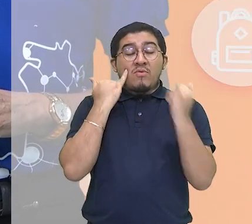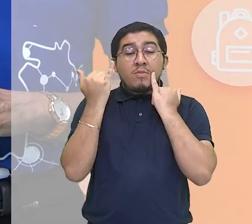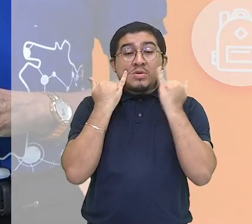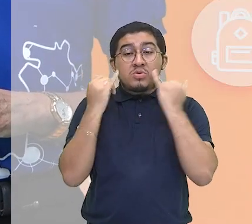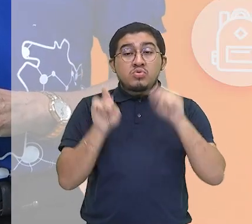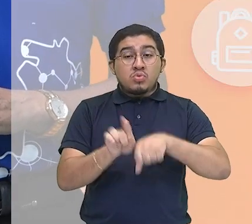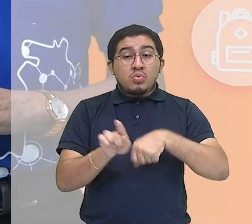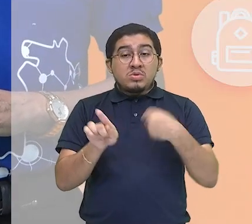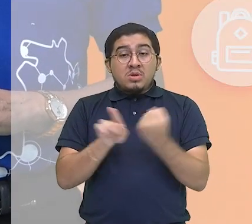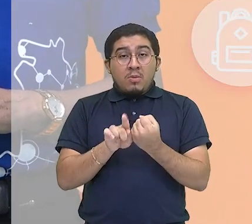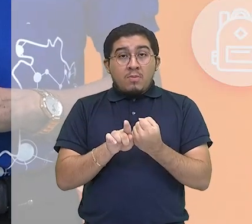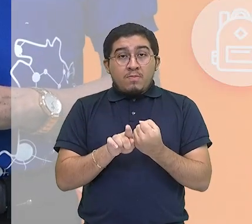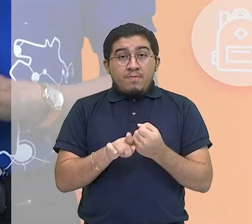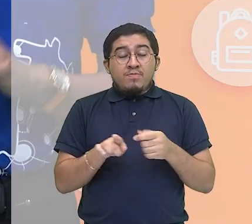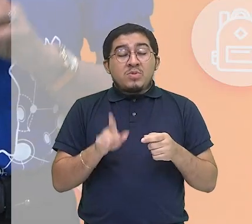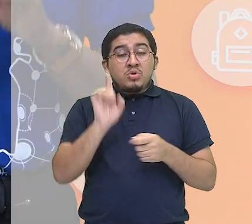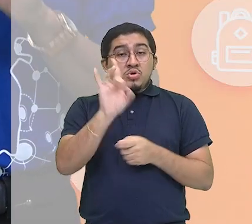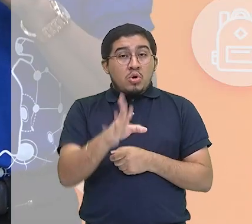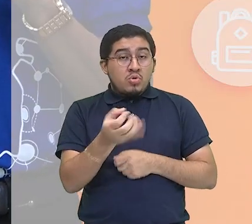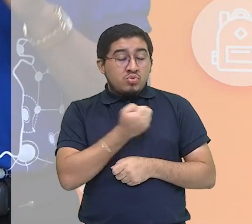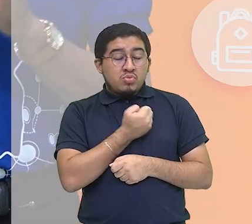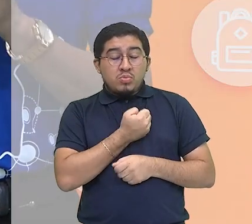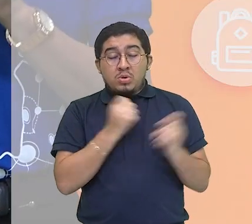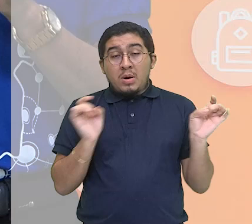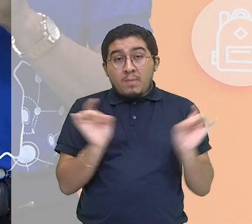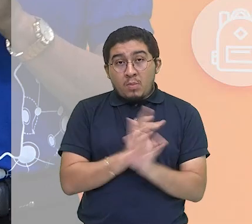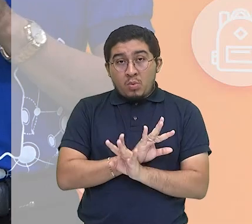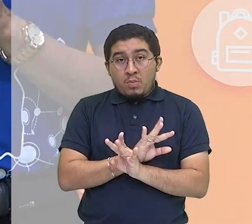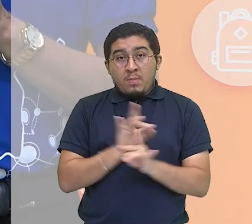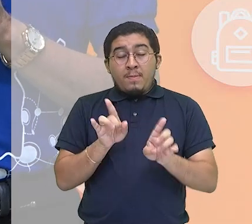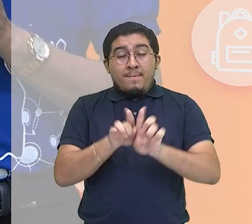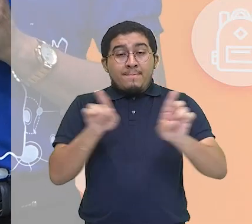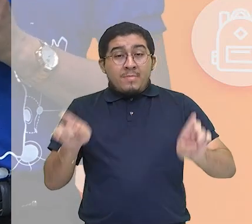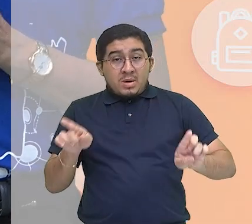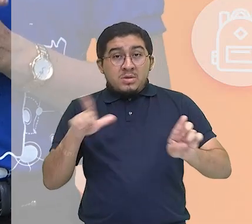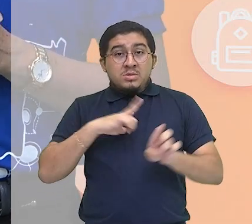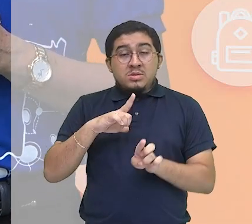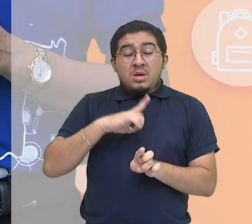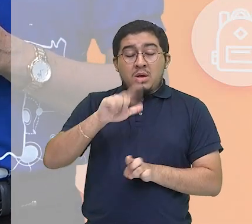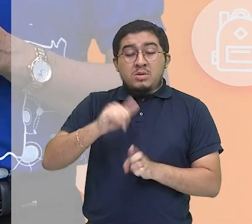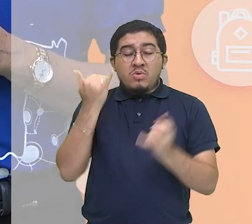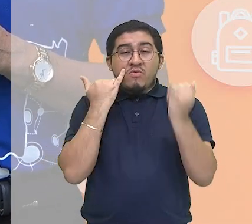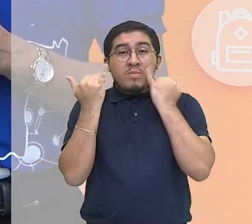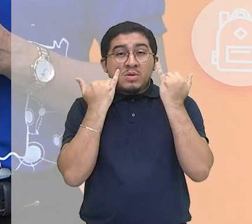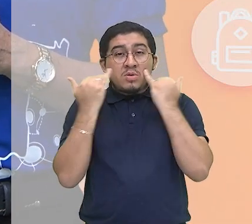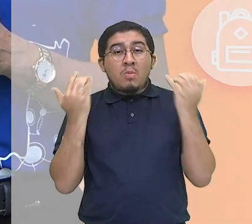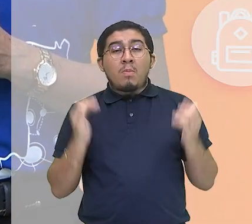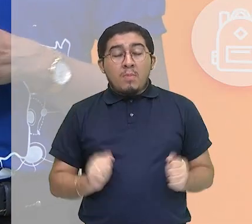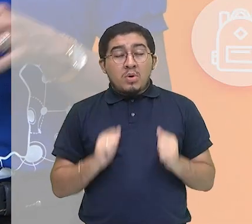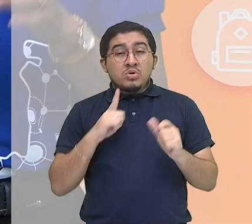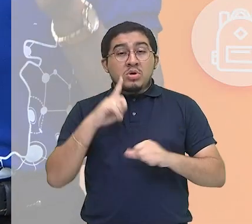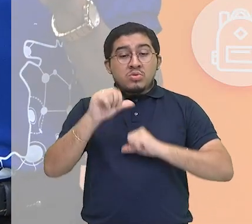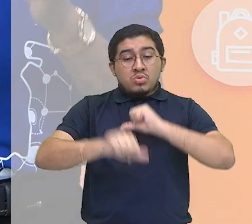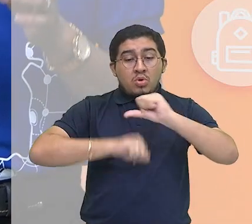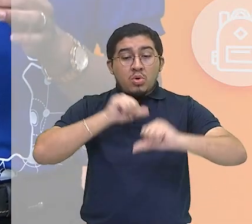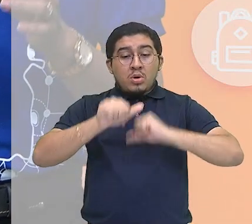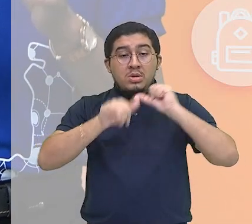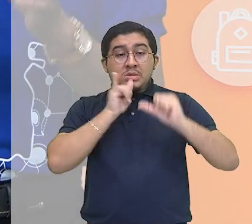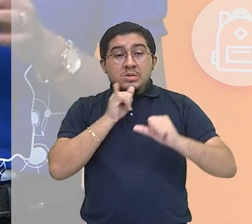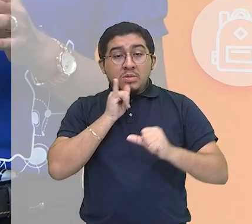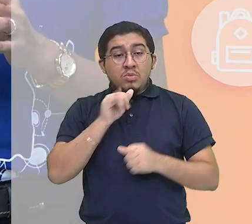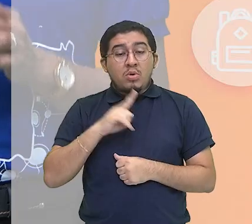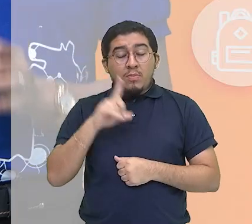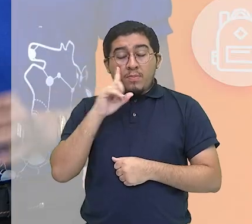forma bruta, só um número. Mas, tendo esses dados, nós podemos caminhar para os